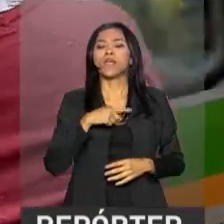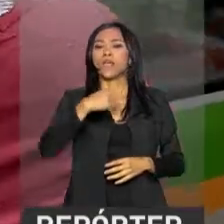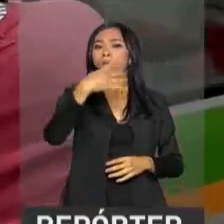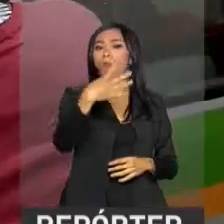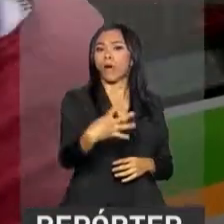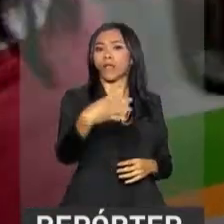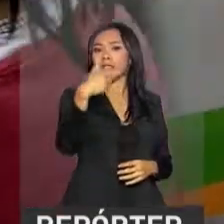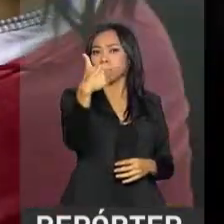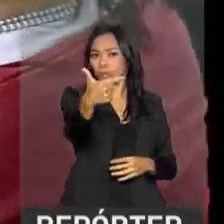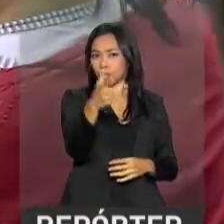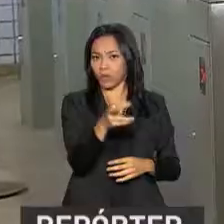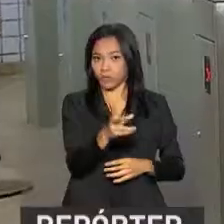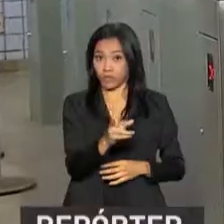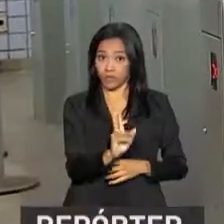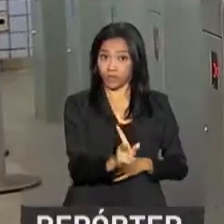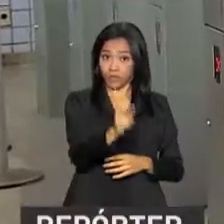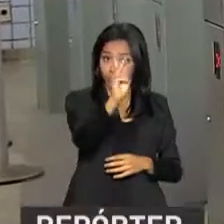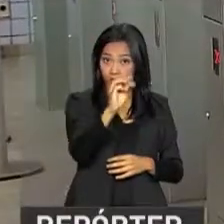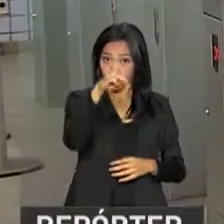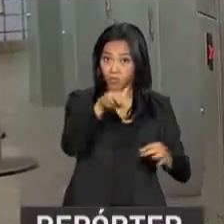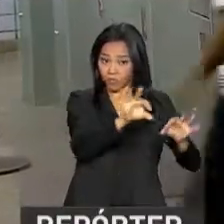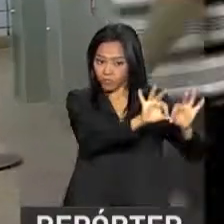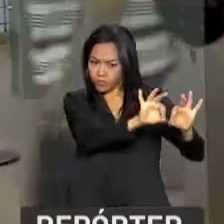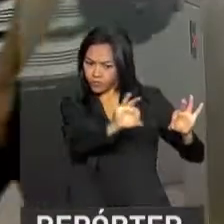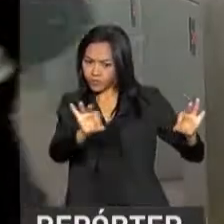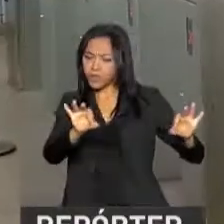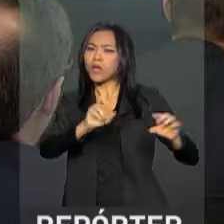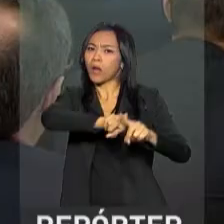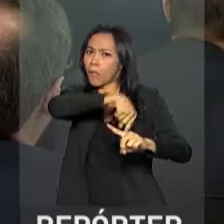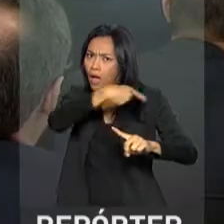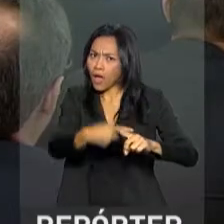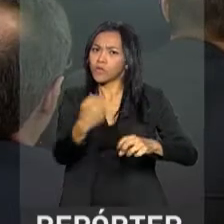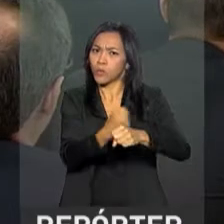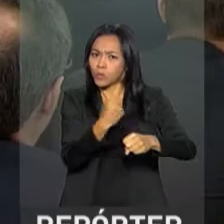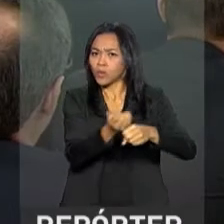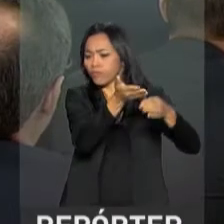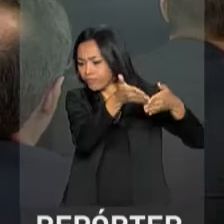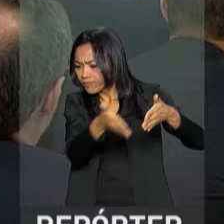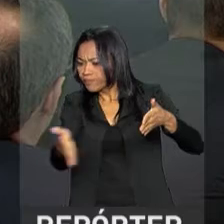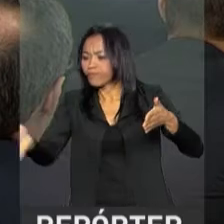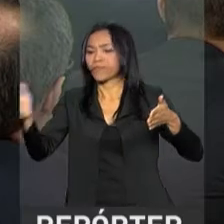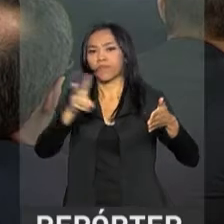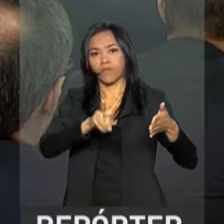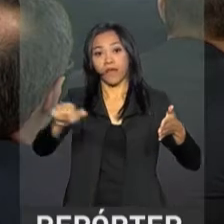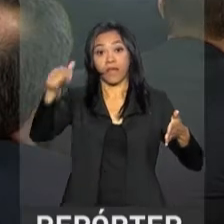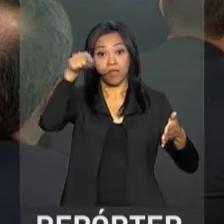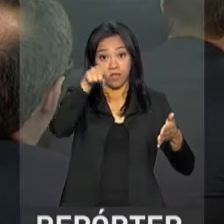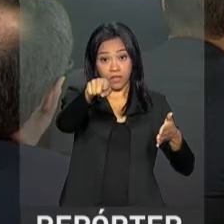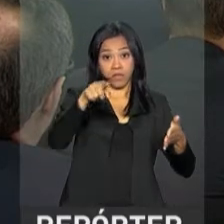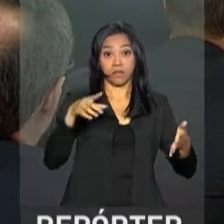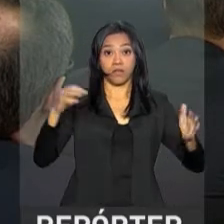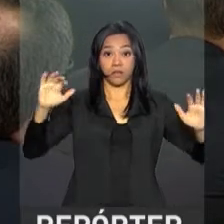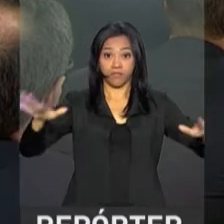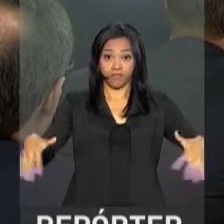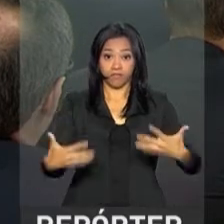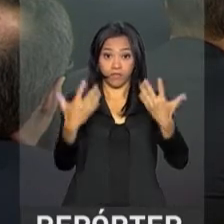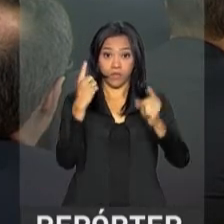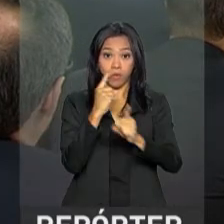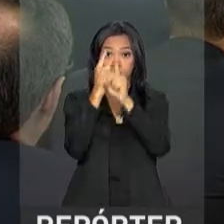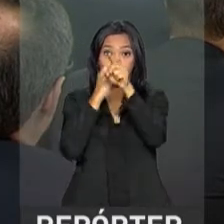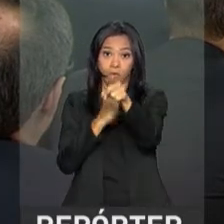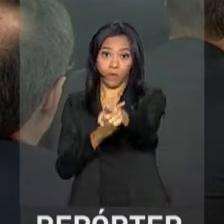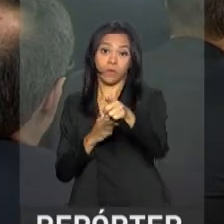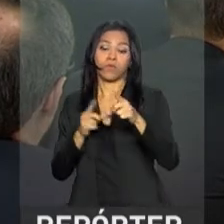quilômetros de extensão e agora vai ser ampliado nesta solenidade no palácio do planalto o governo federal